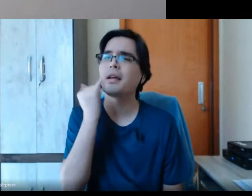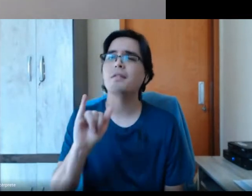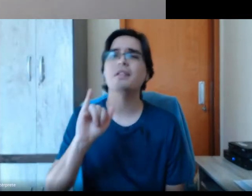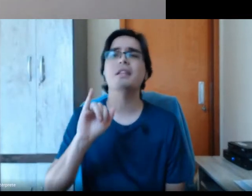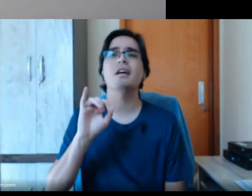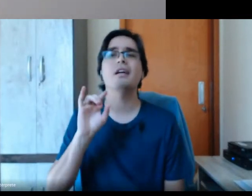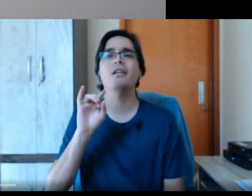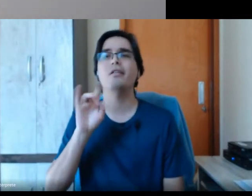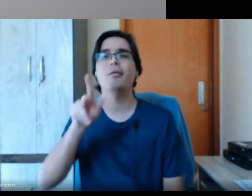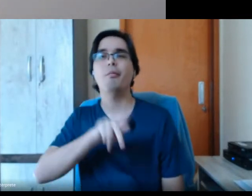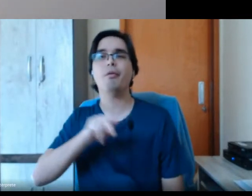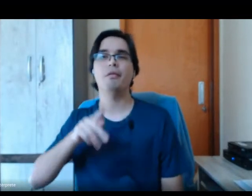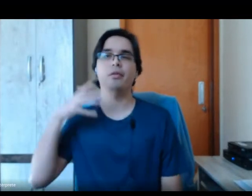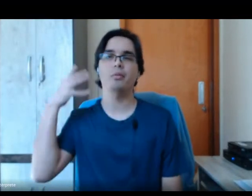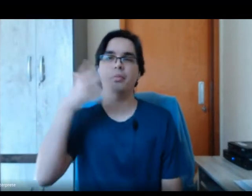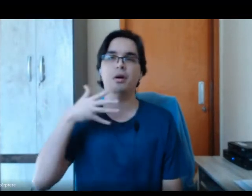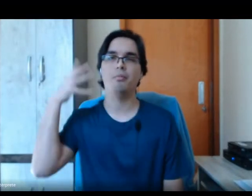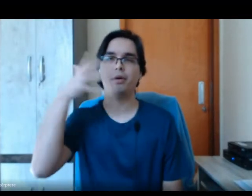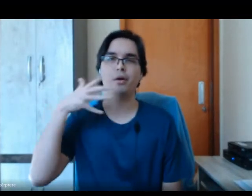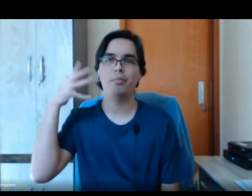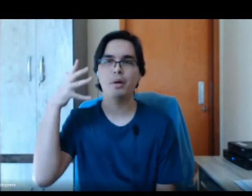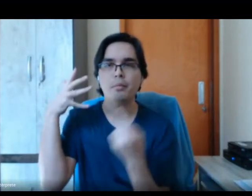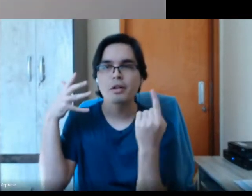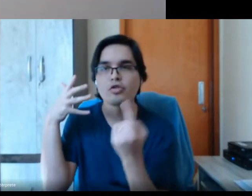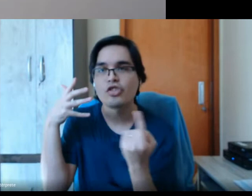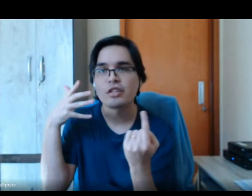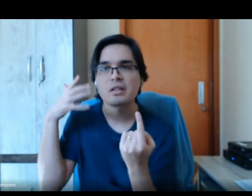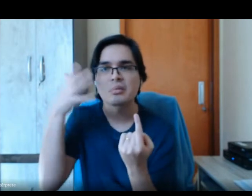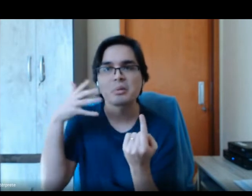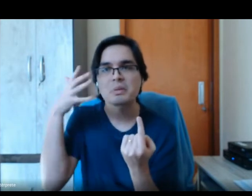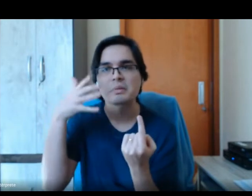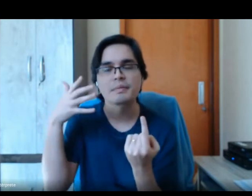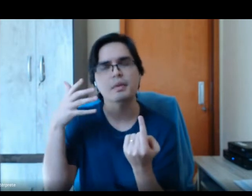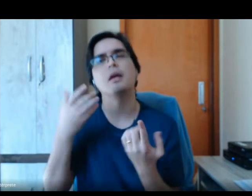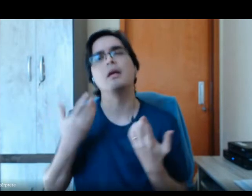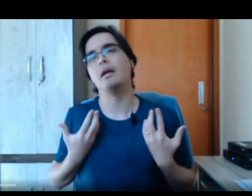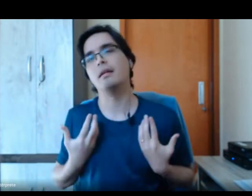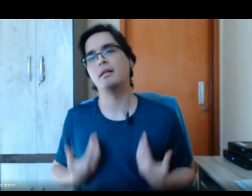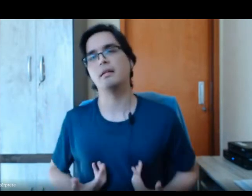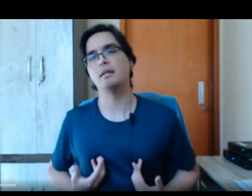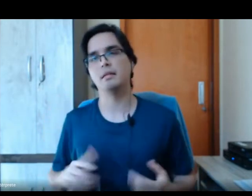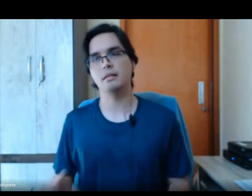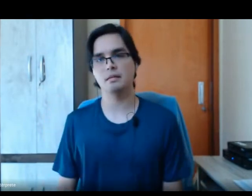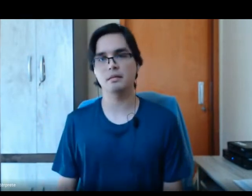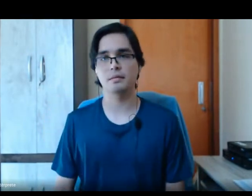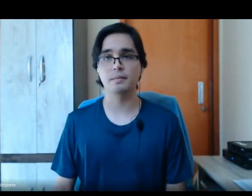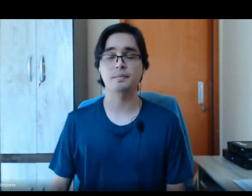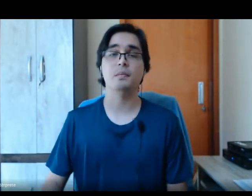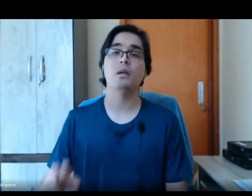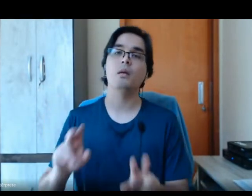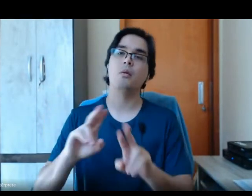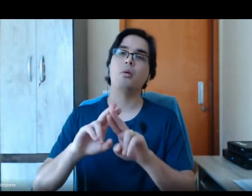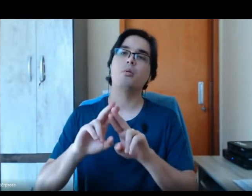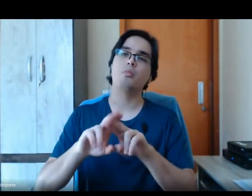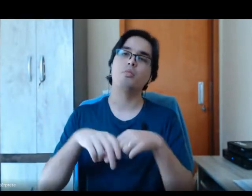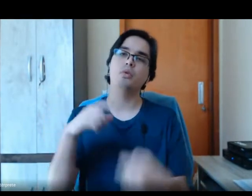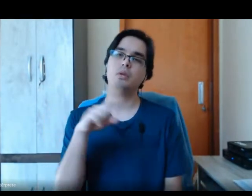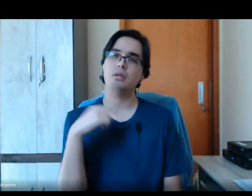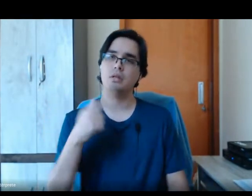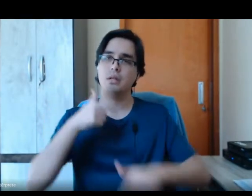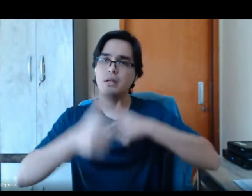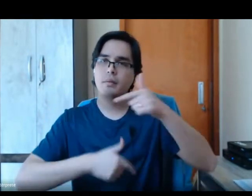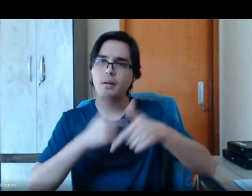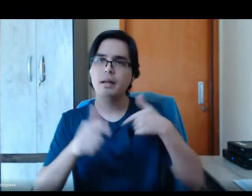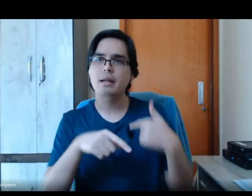Agora o próximo... É o professor Martim, e aí teve uma sugestão do professor Marcos Soares de fazer por bloco.